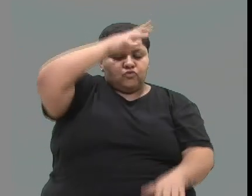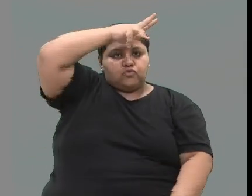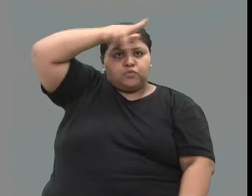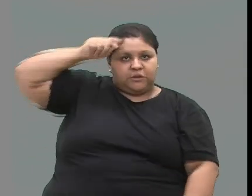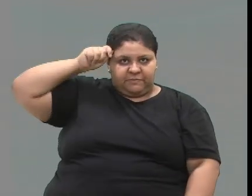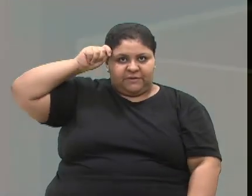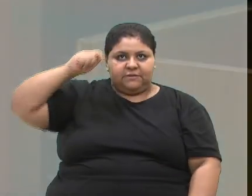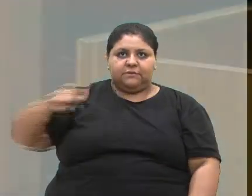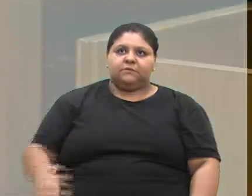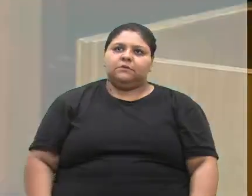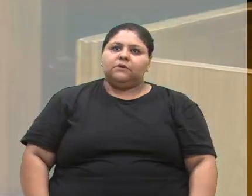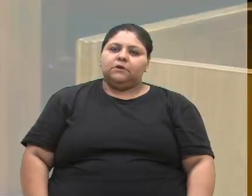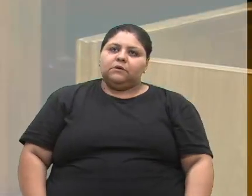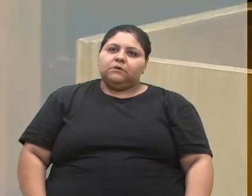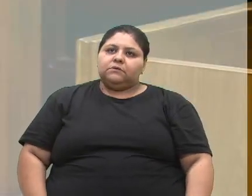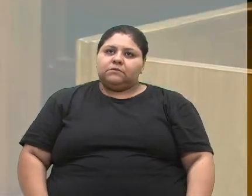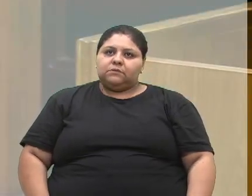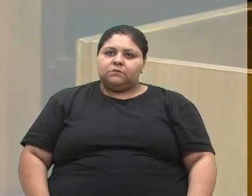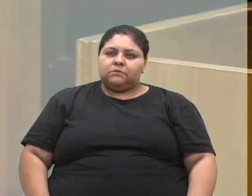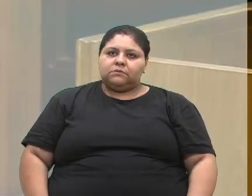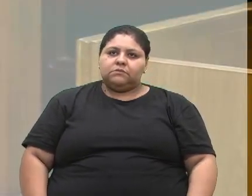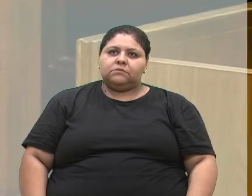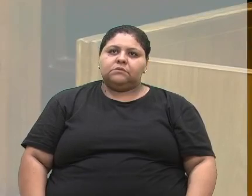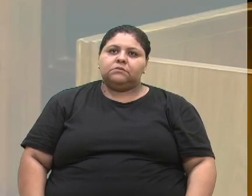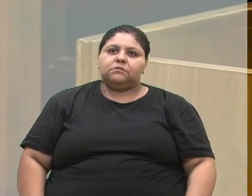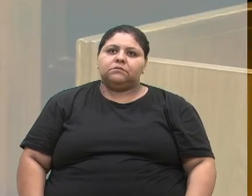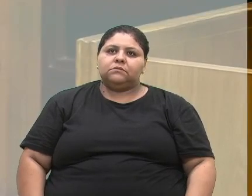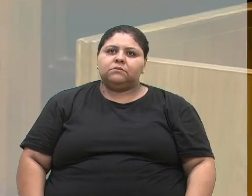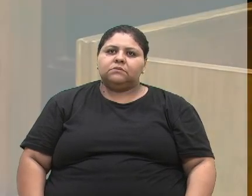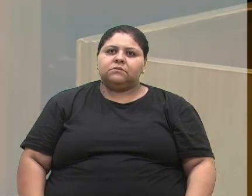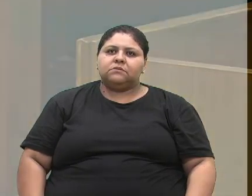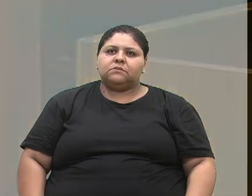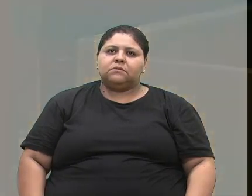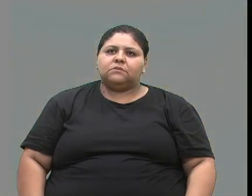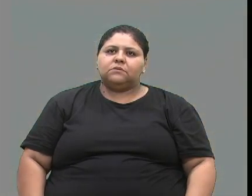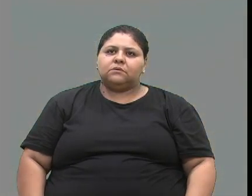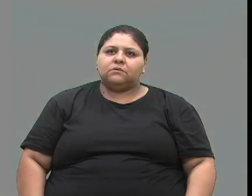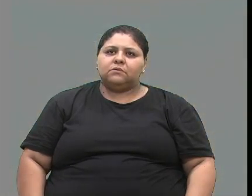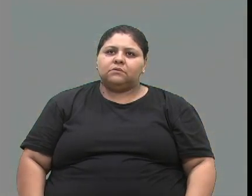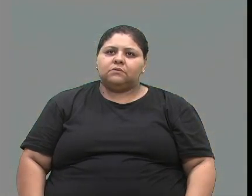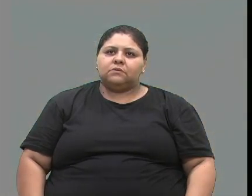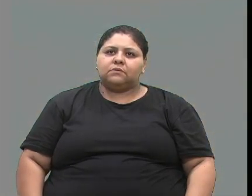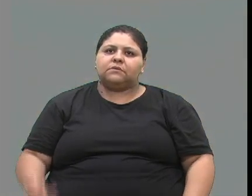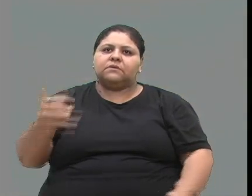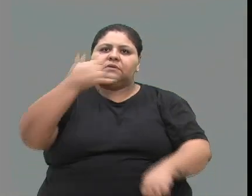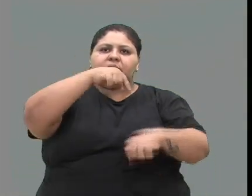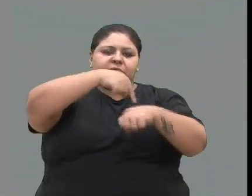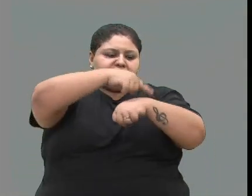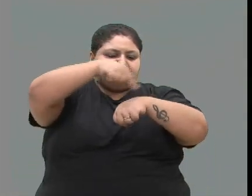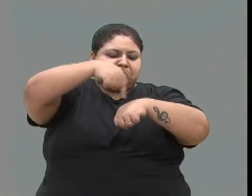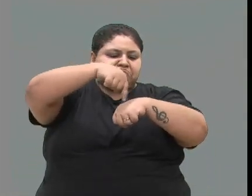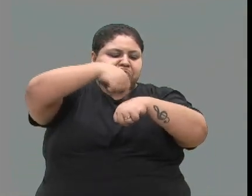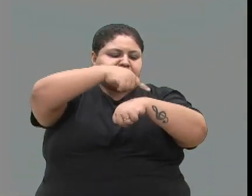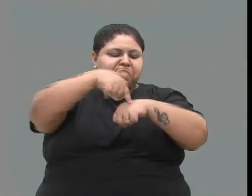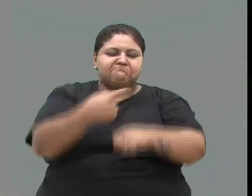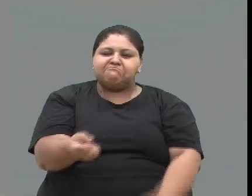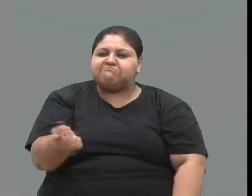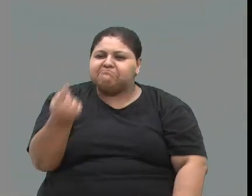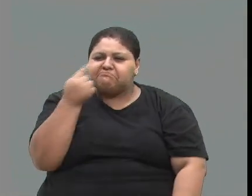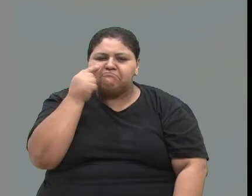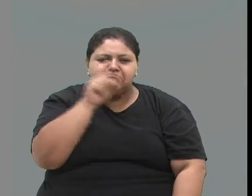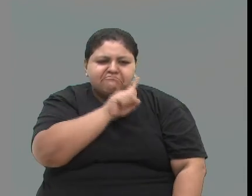municipais. Quando isso me passa o tempo, não penso em coisas